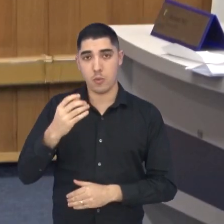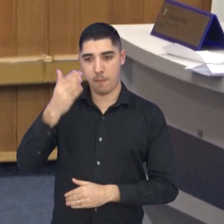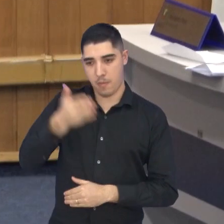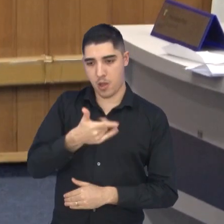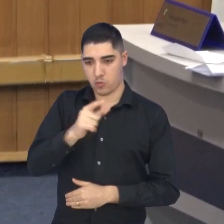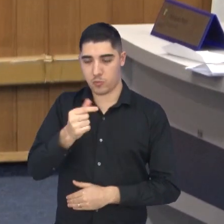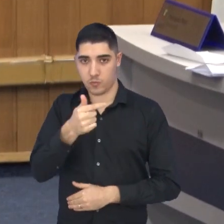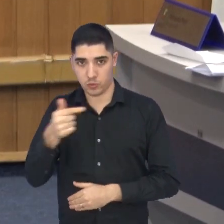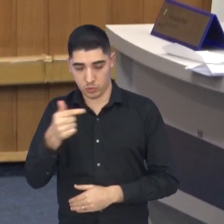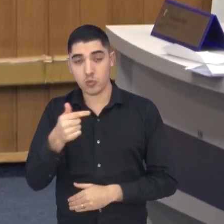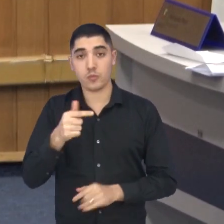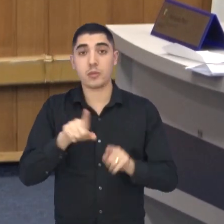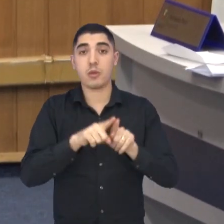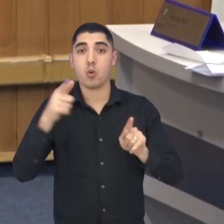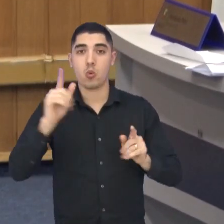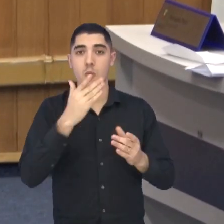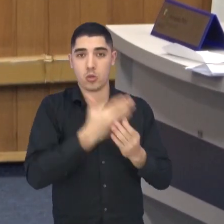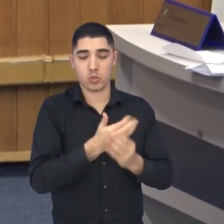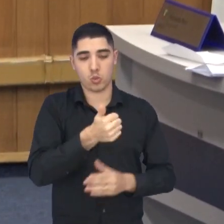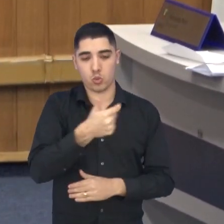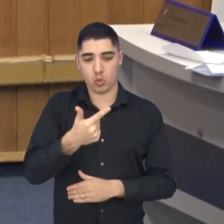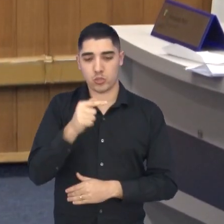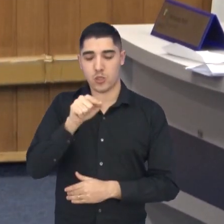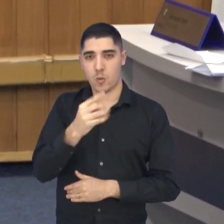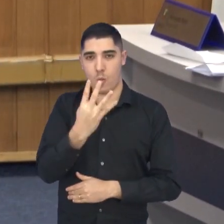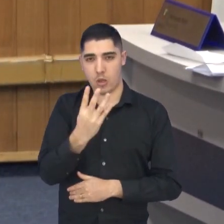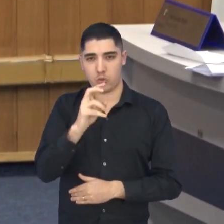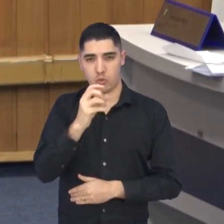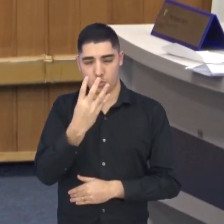12.494/2022 e do processo número